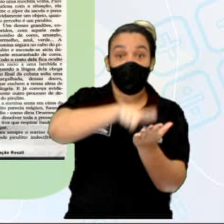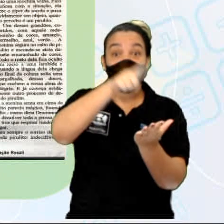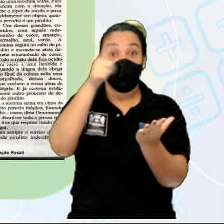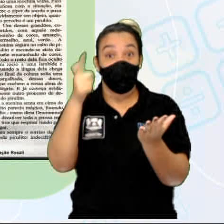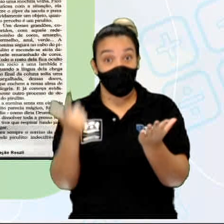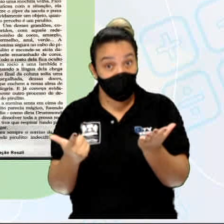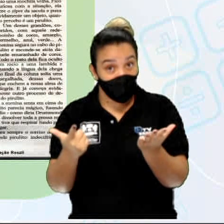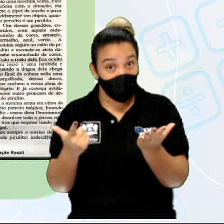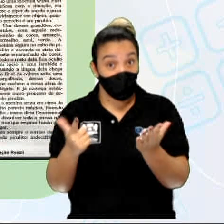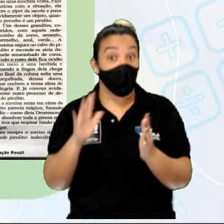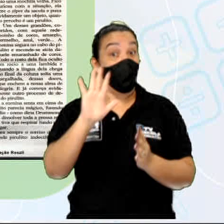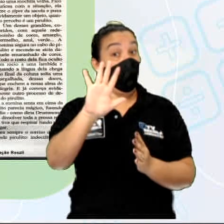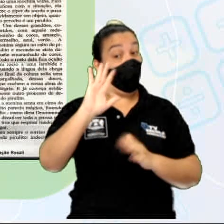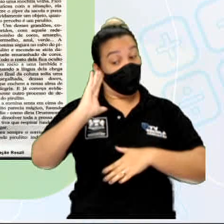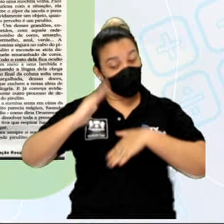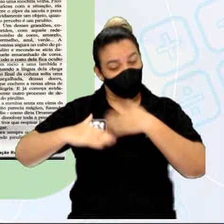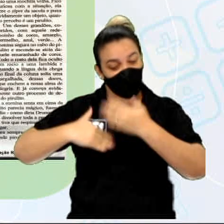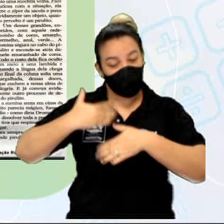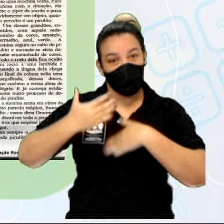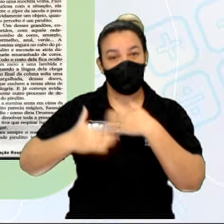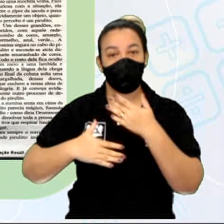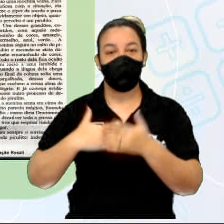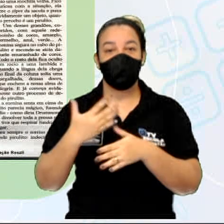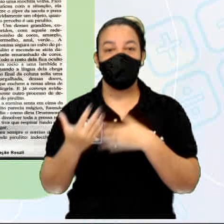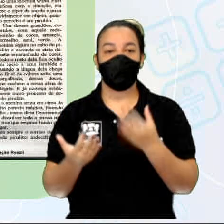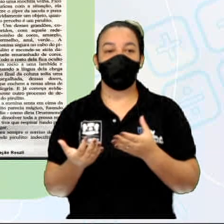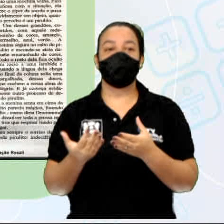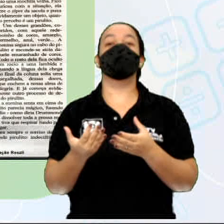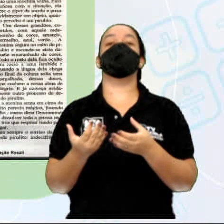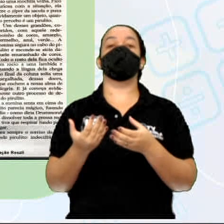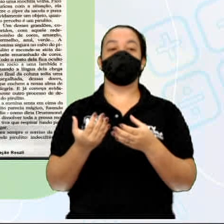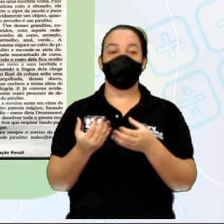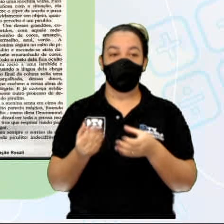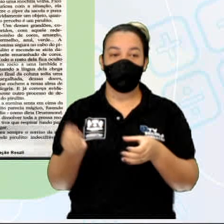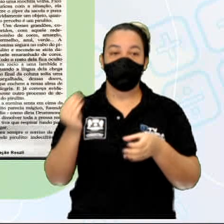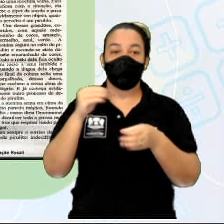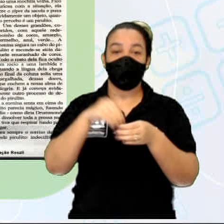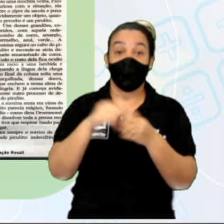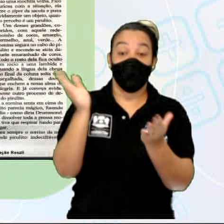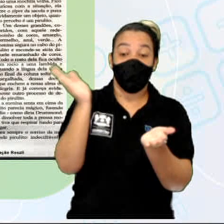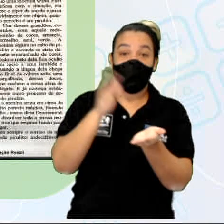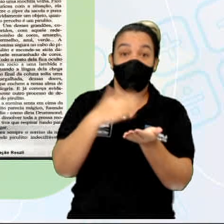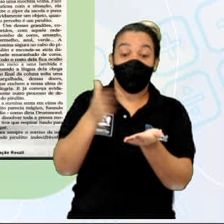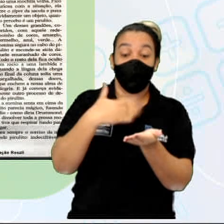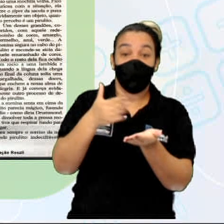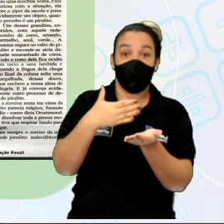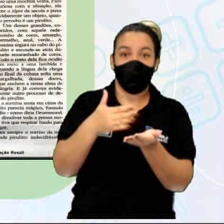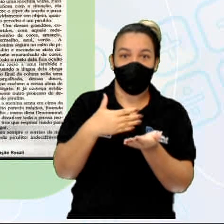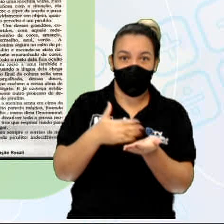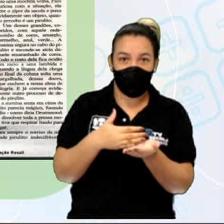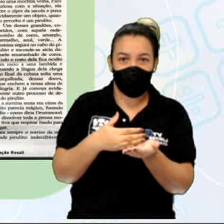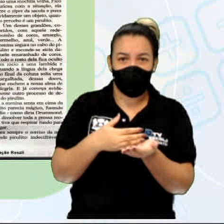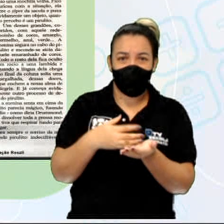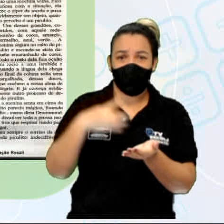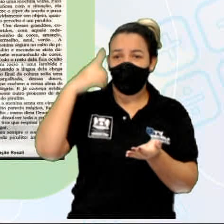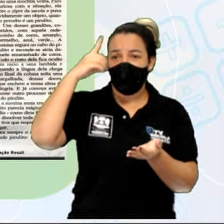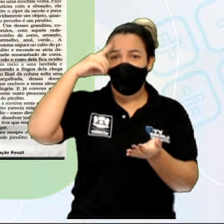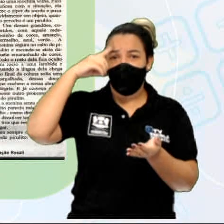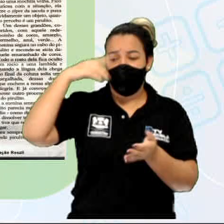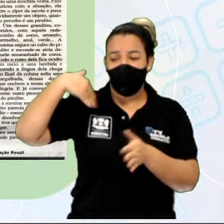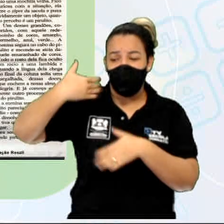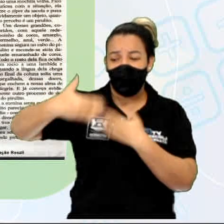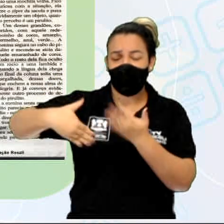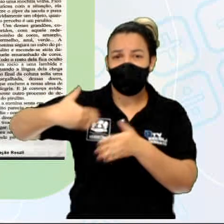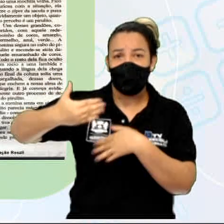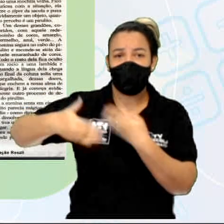com o tempo ela passou a trazer para questões de edição de livros. É do cotidiano que esse